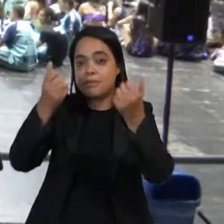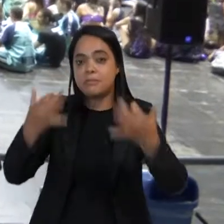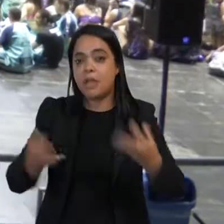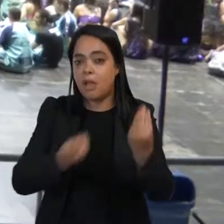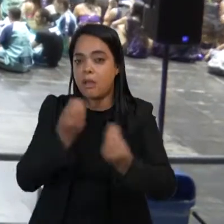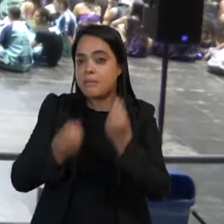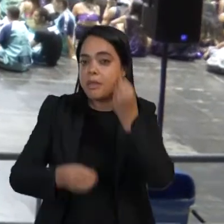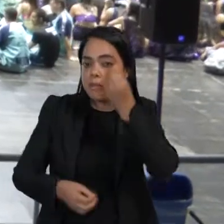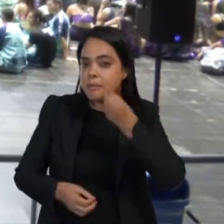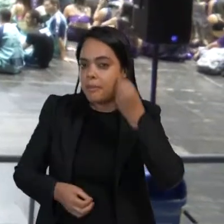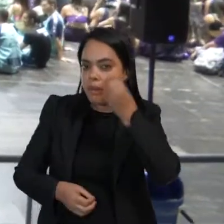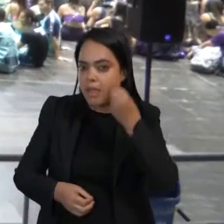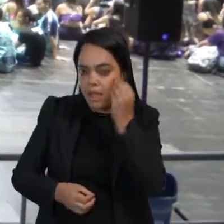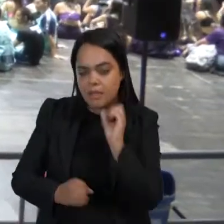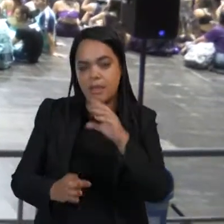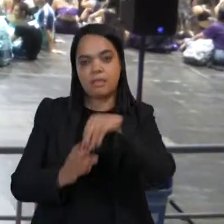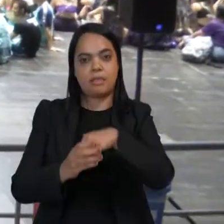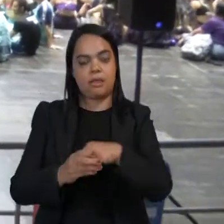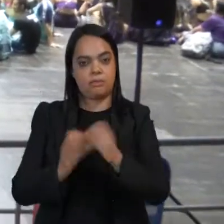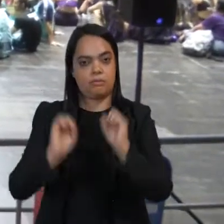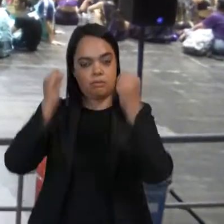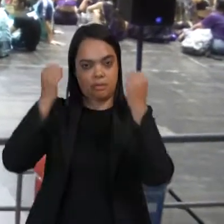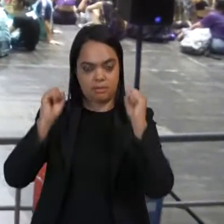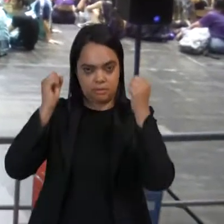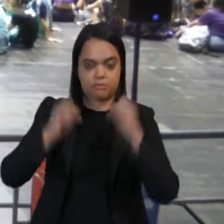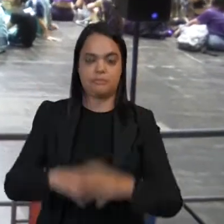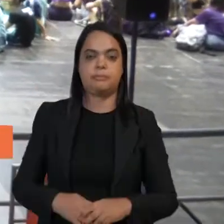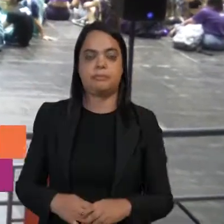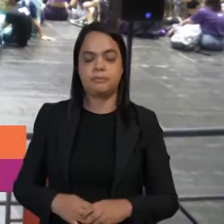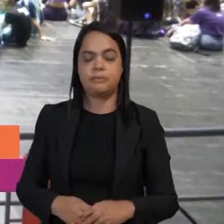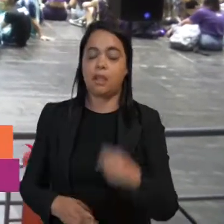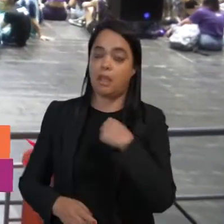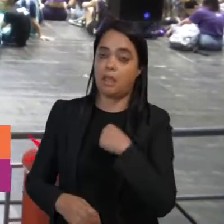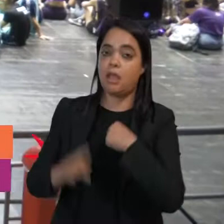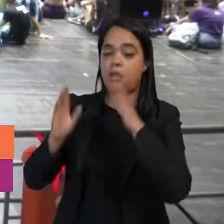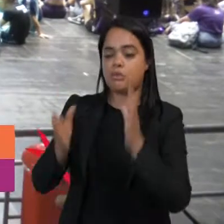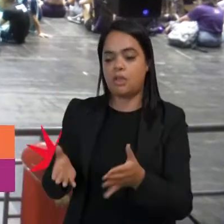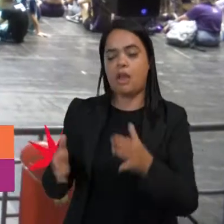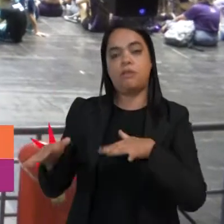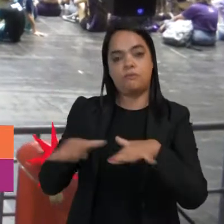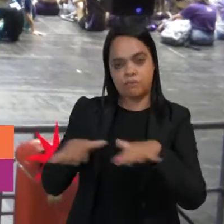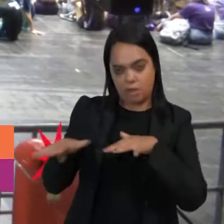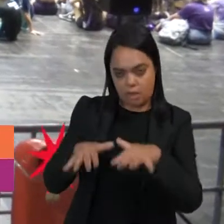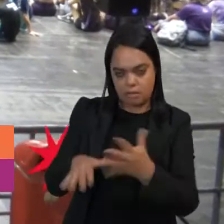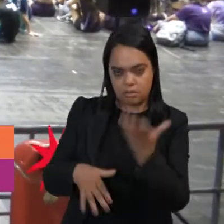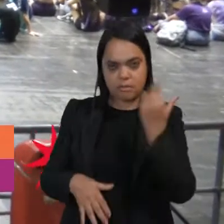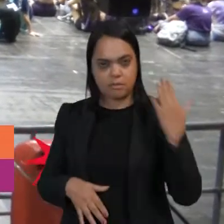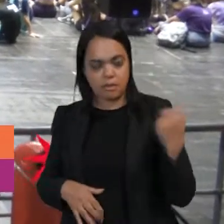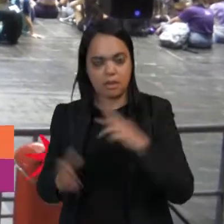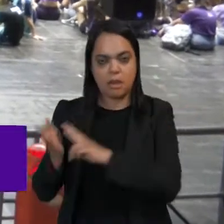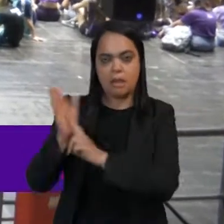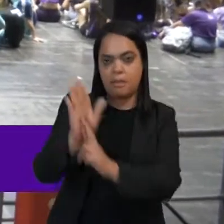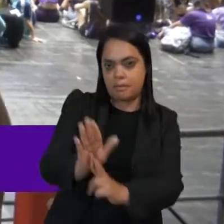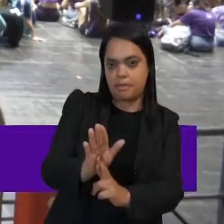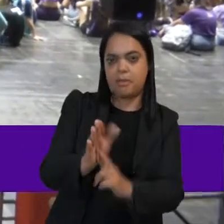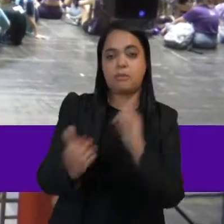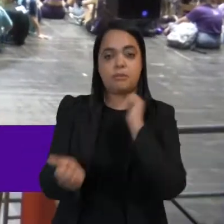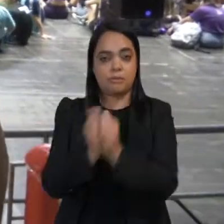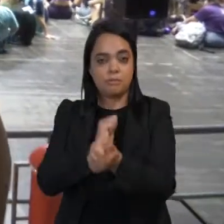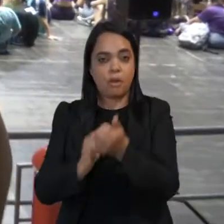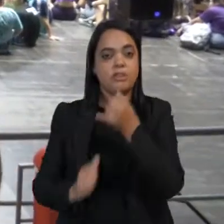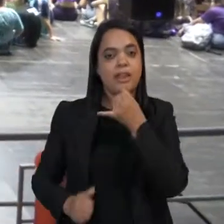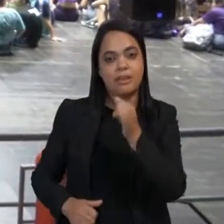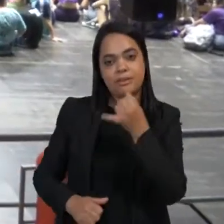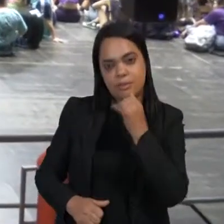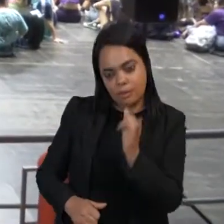pra gente a sua experiência dentro da atlética. Ah, eu fui jogador por um tempo, eu represento esporte eletrônico,